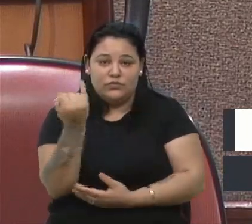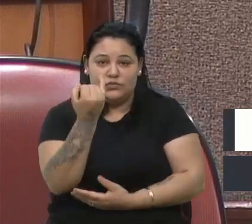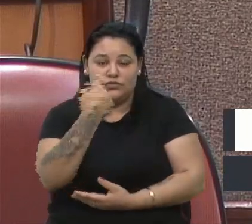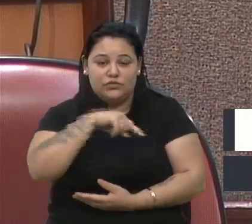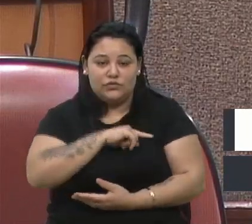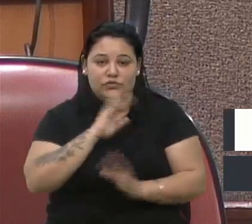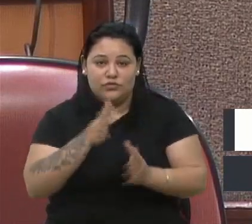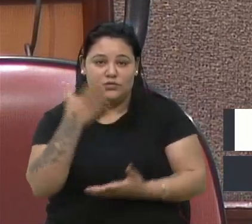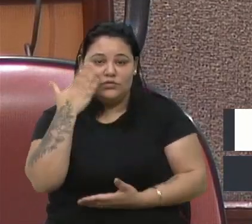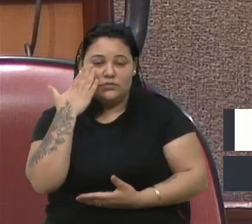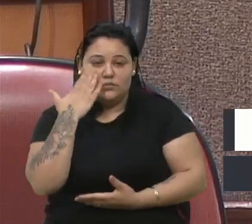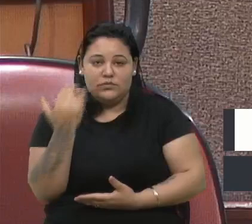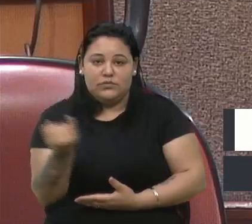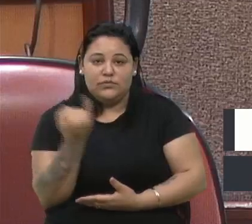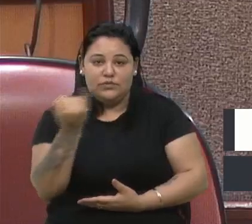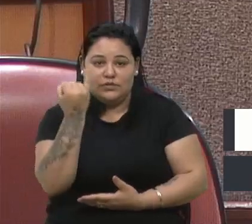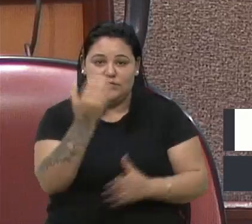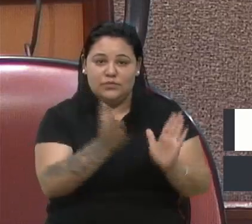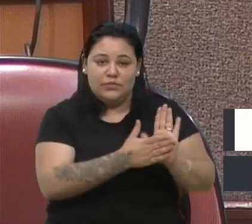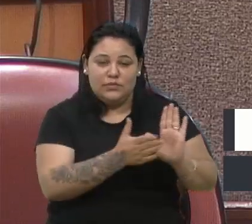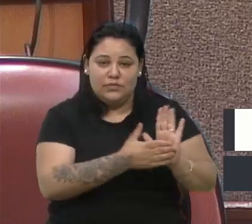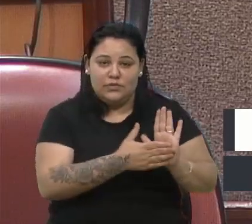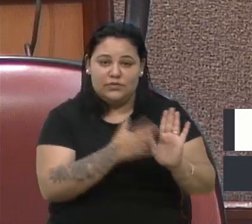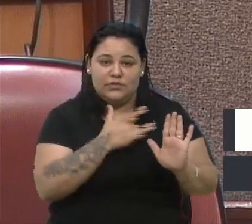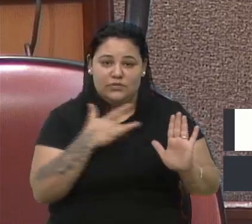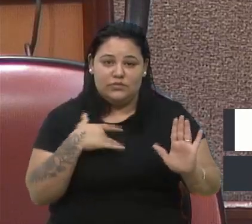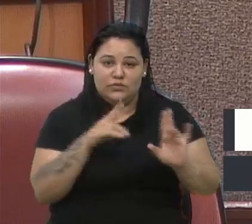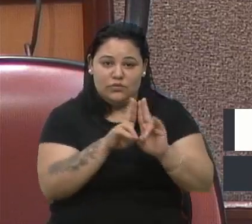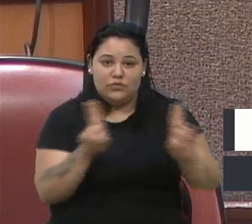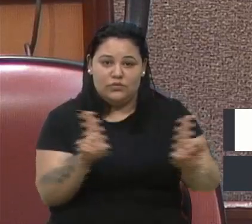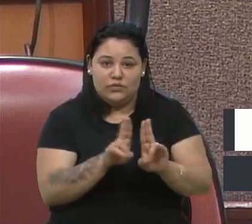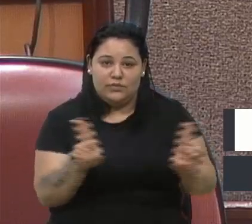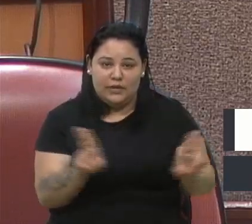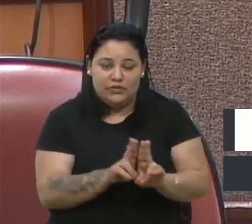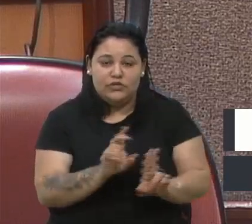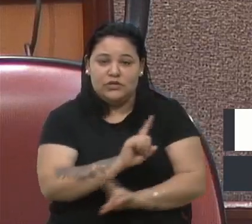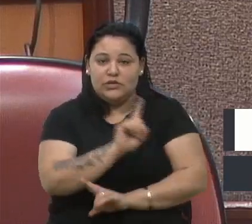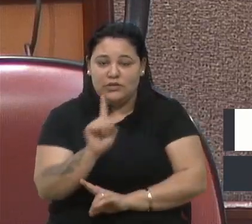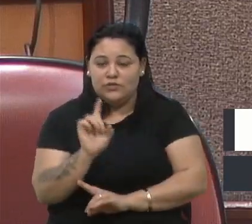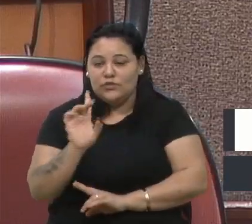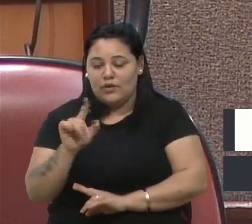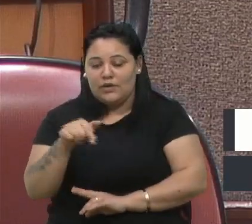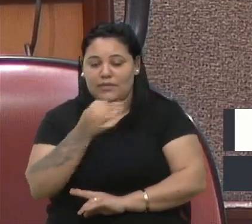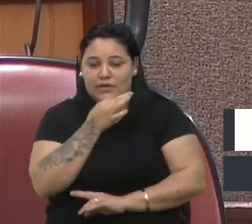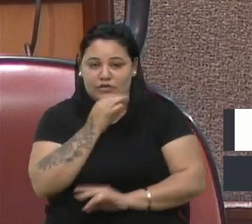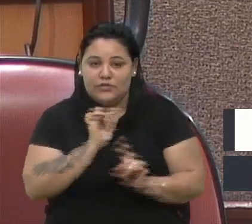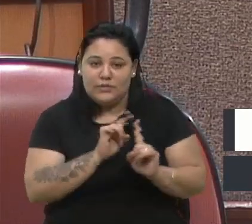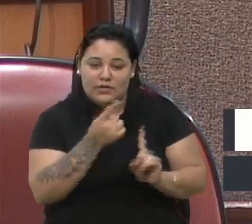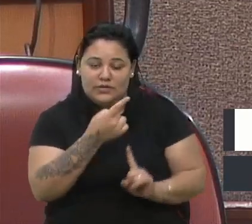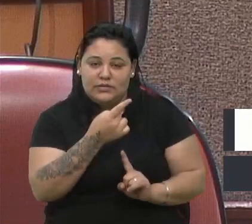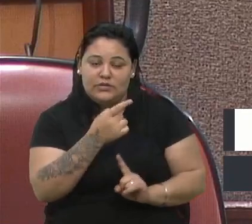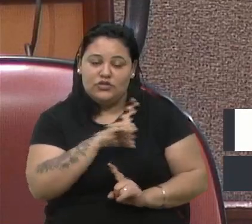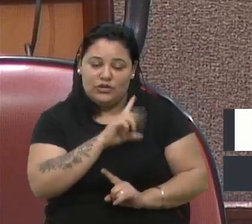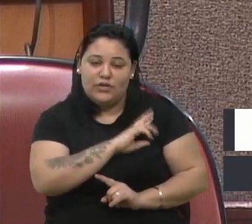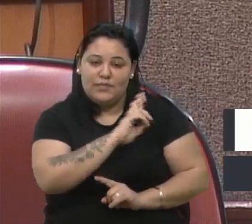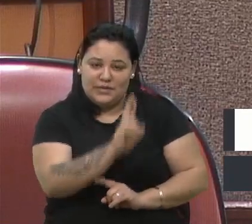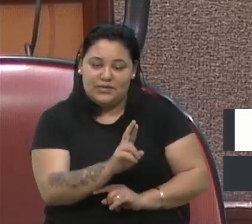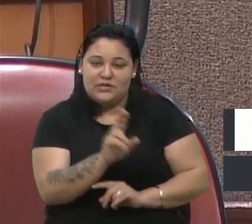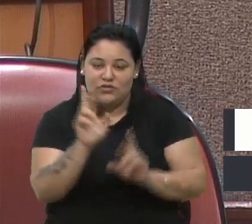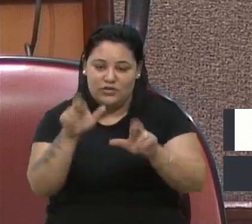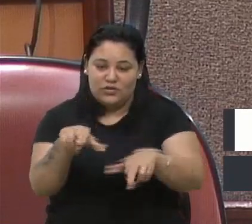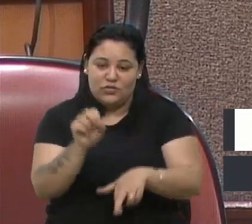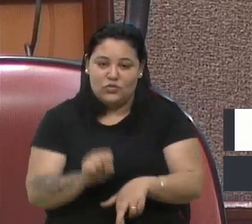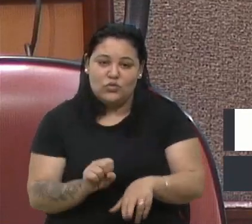importância desse plano de saúde Unimed, não só para Caxias do Sul, mas estava lá o representante da Federação da Região Sul